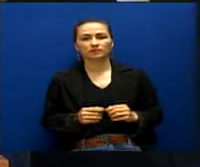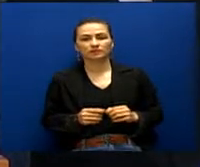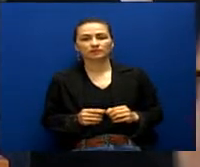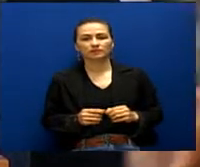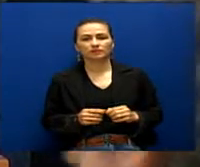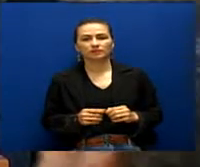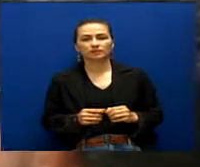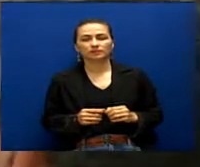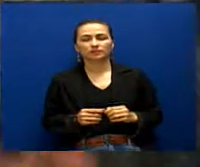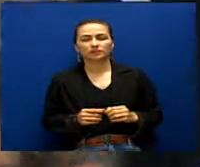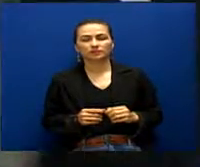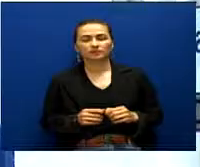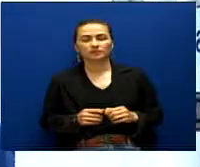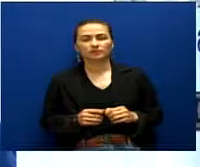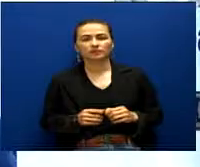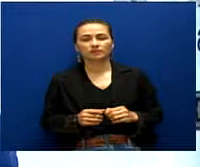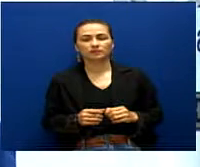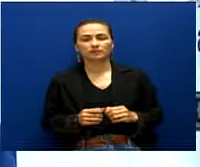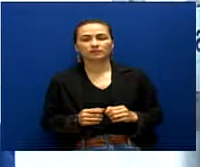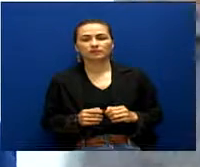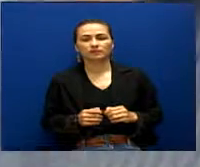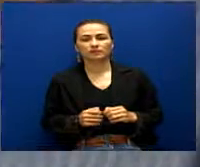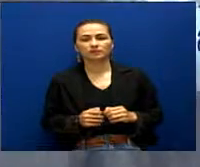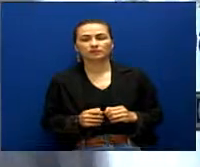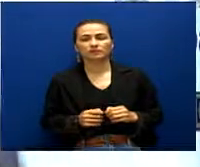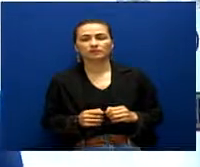de respeito. Yeah.